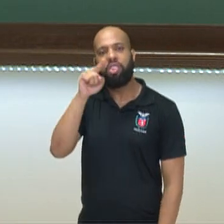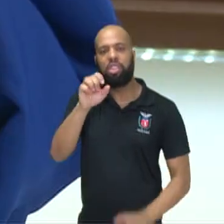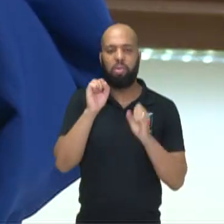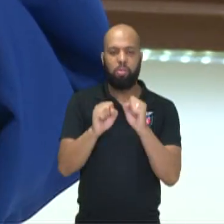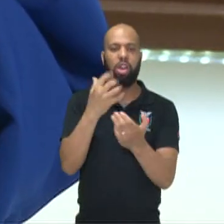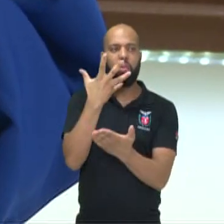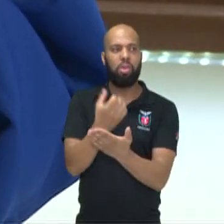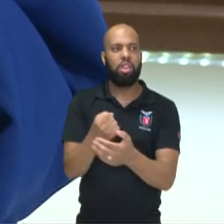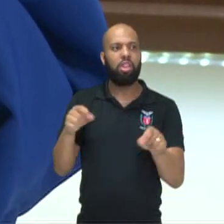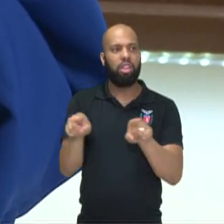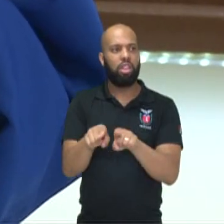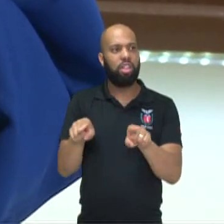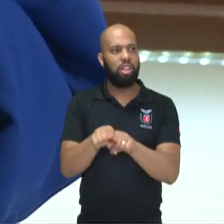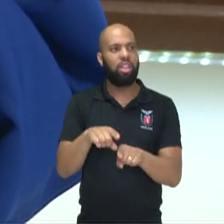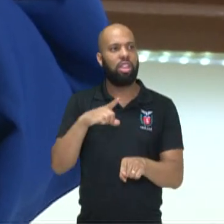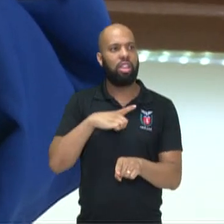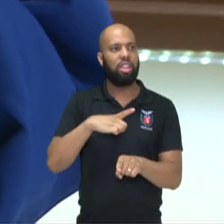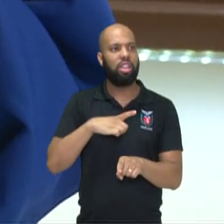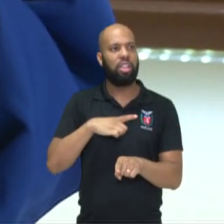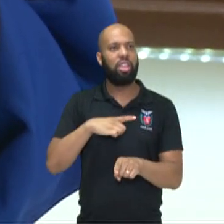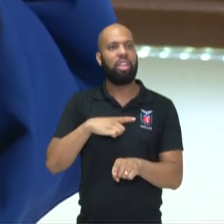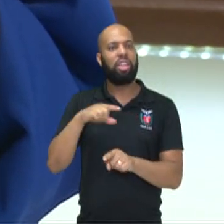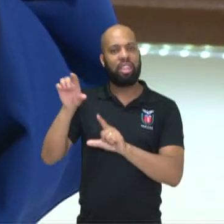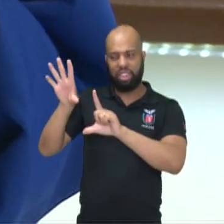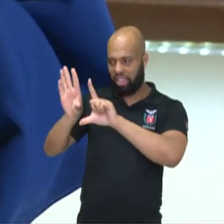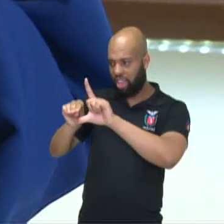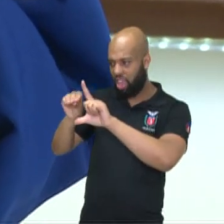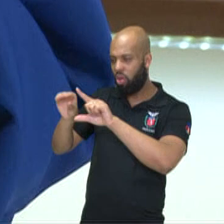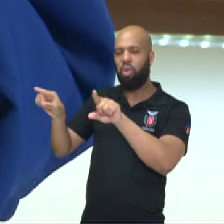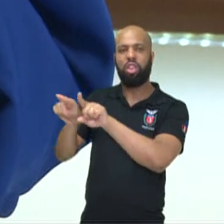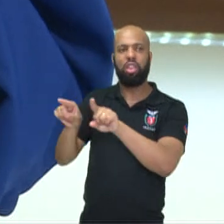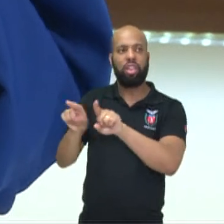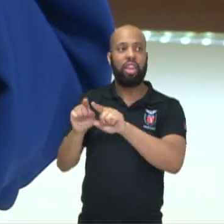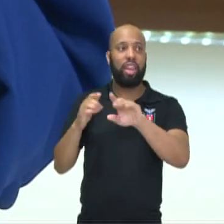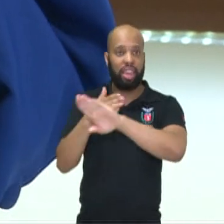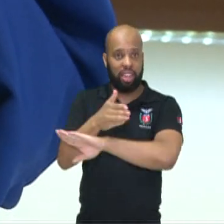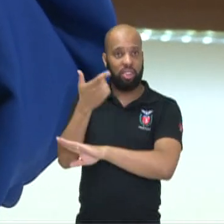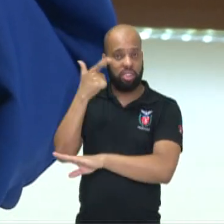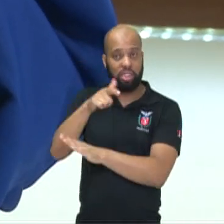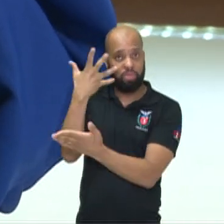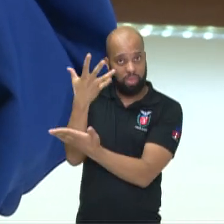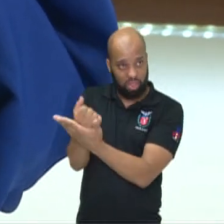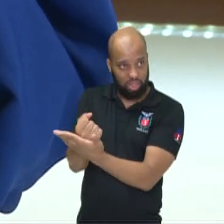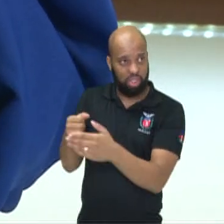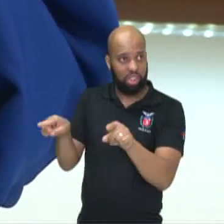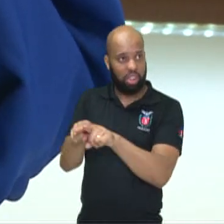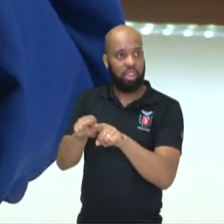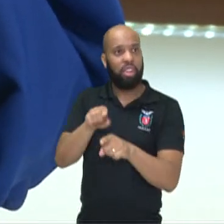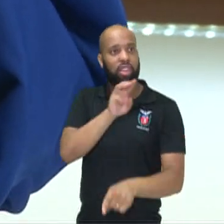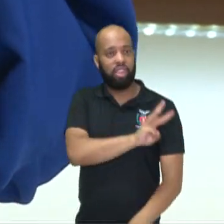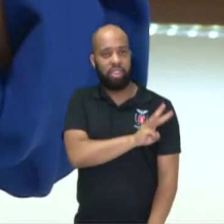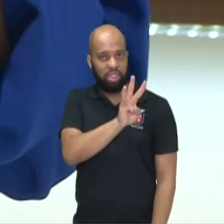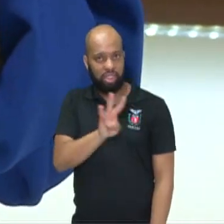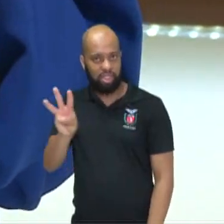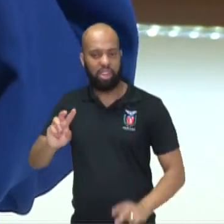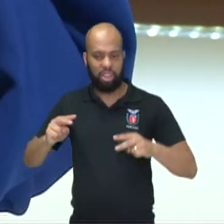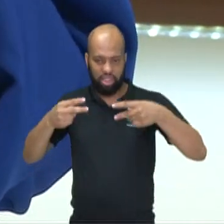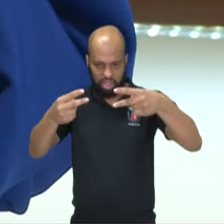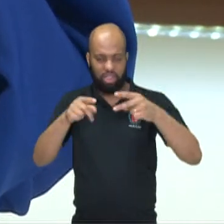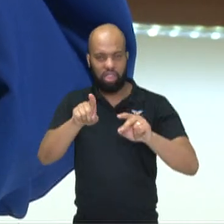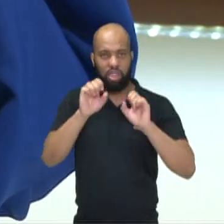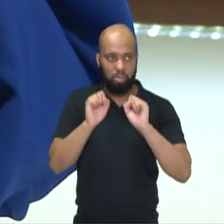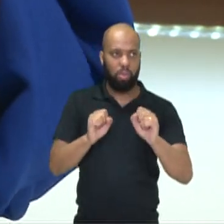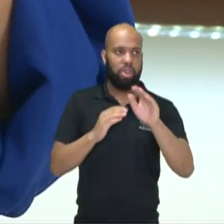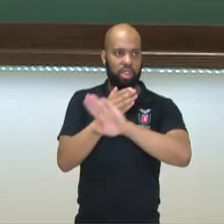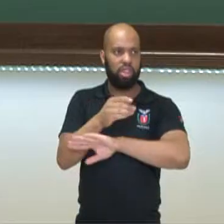baixar na íntegra a partir ali do QR Code ou também daquele site, tá? Vocês